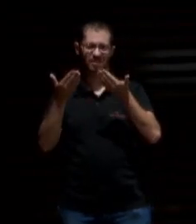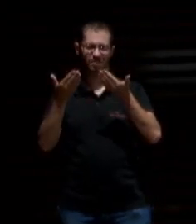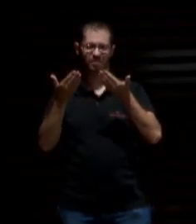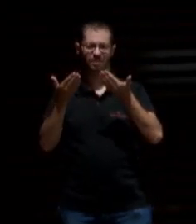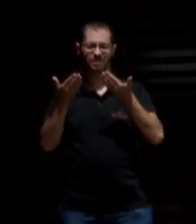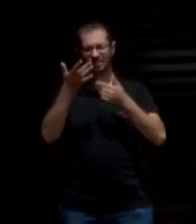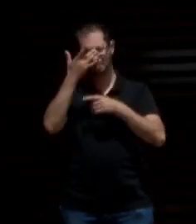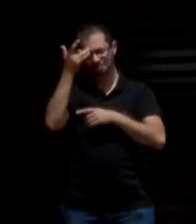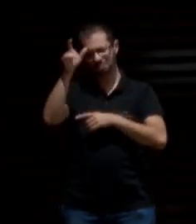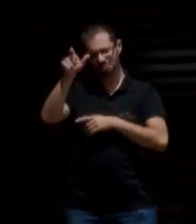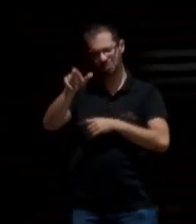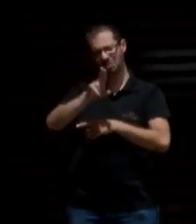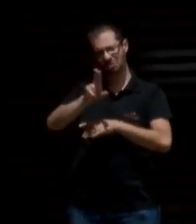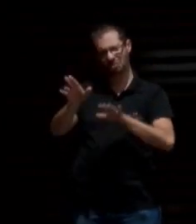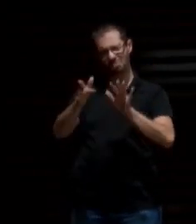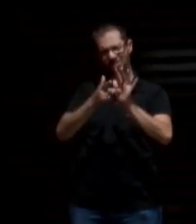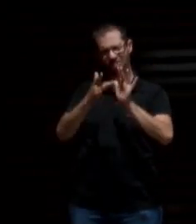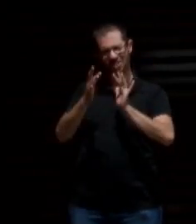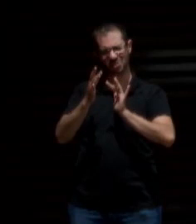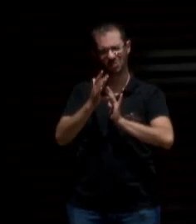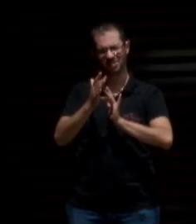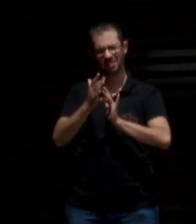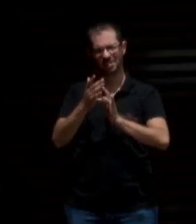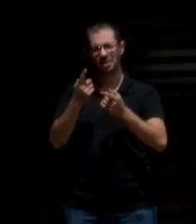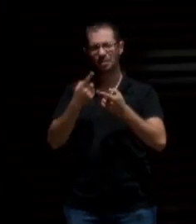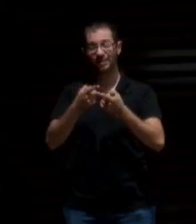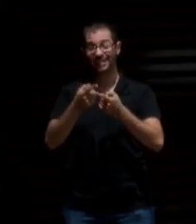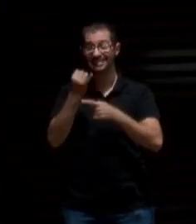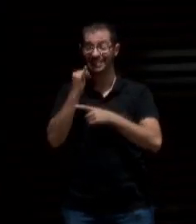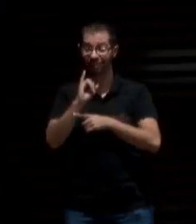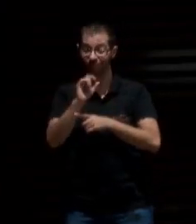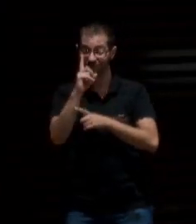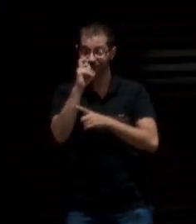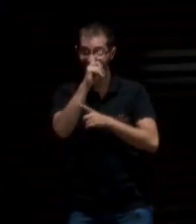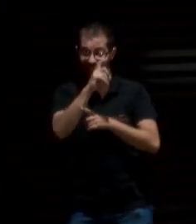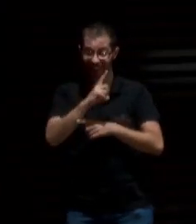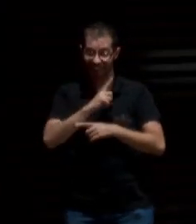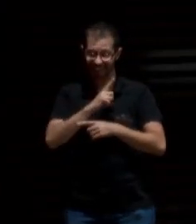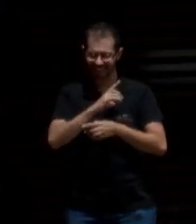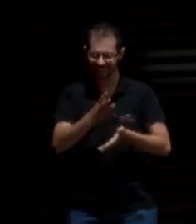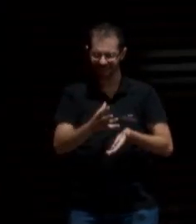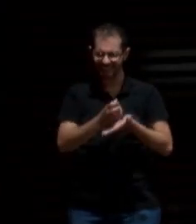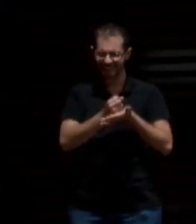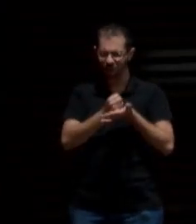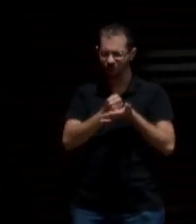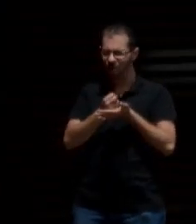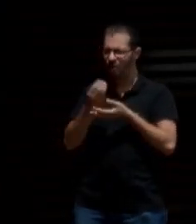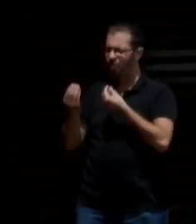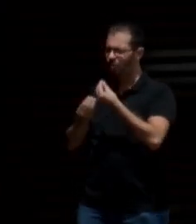Jesus. Porque se é com dificuldade que nós somos salvos, onde vai comparecer o ímpio? Sim, o